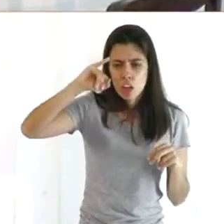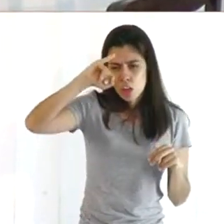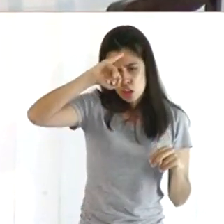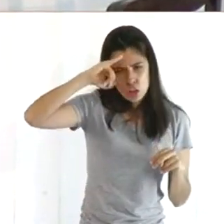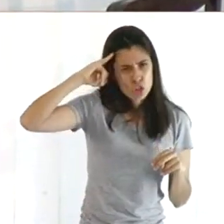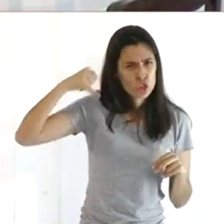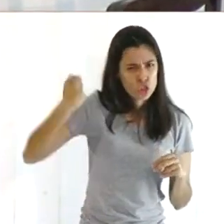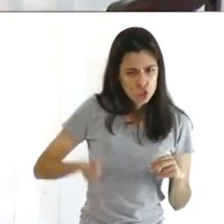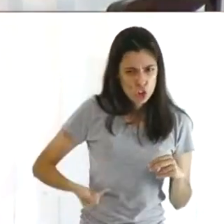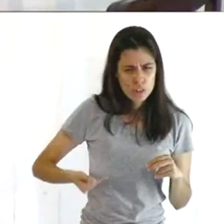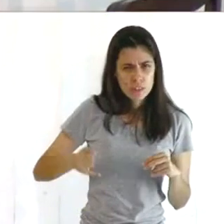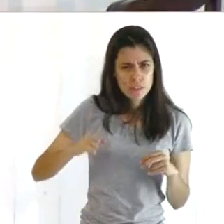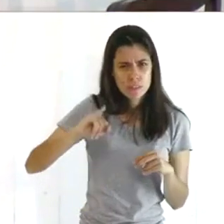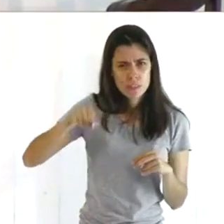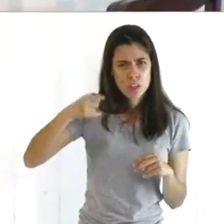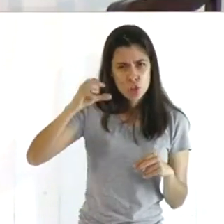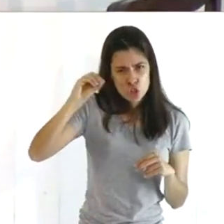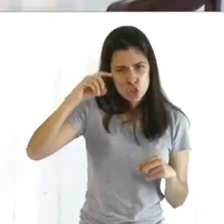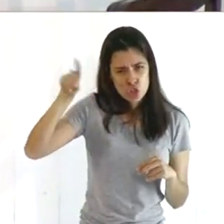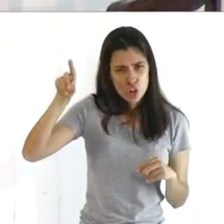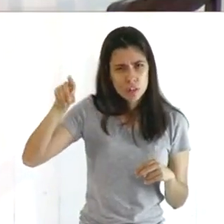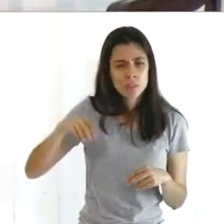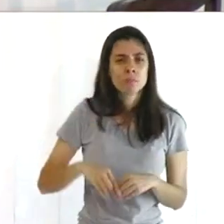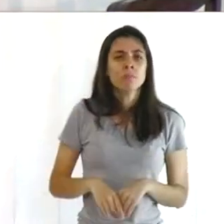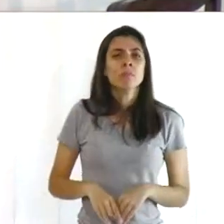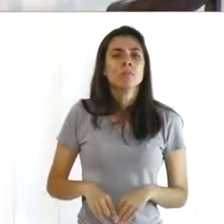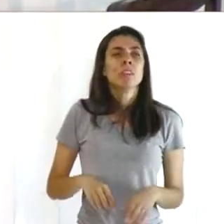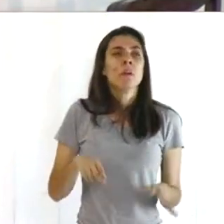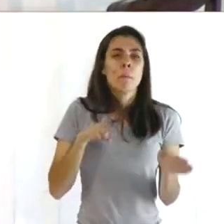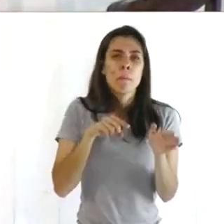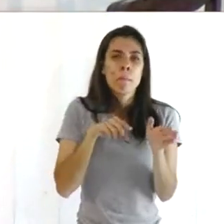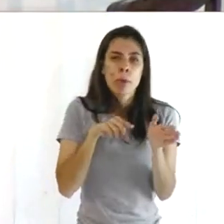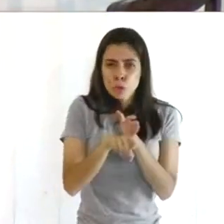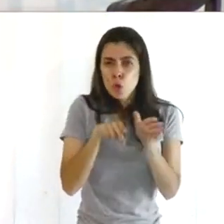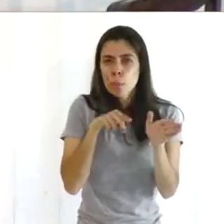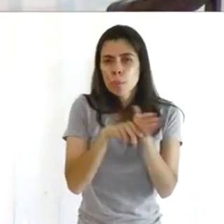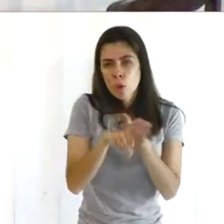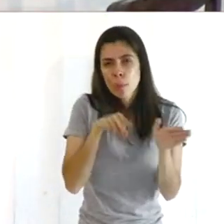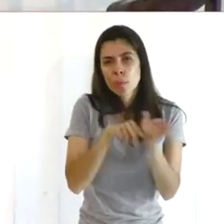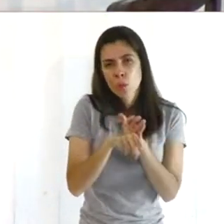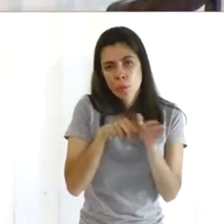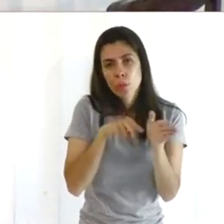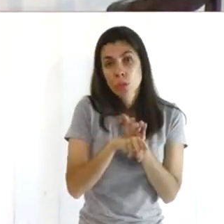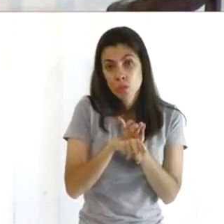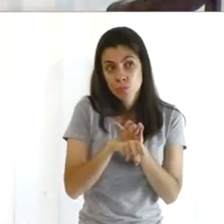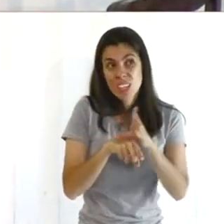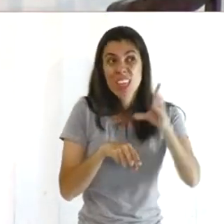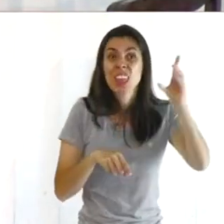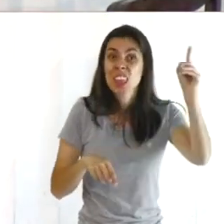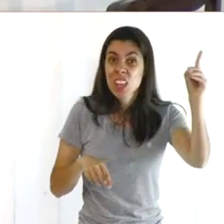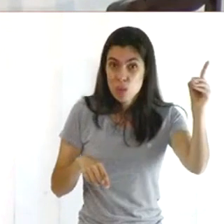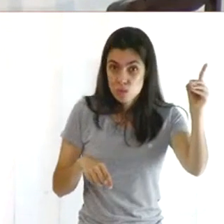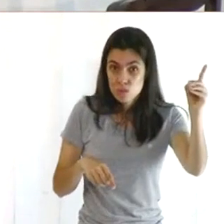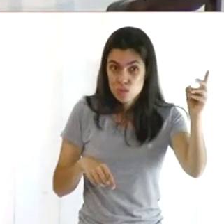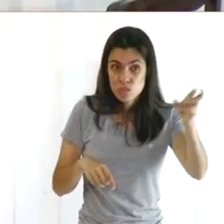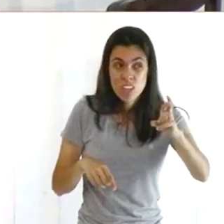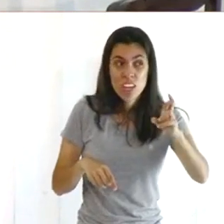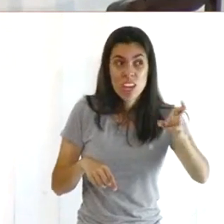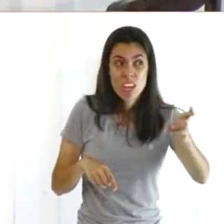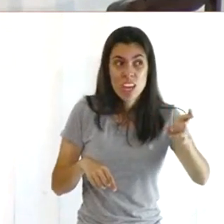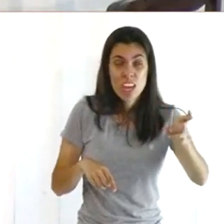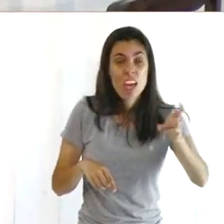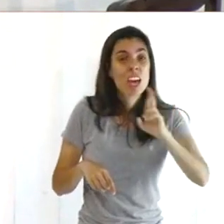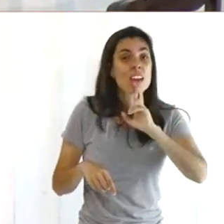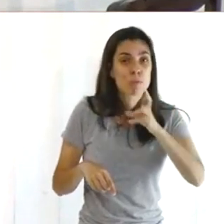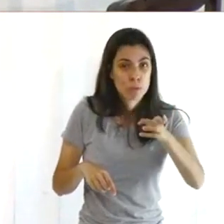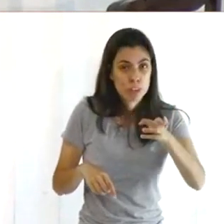Até quando, Senhor? O Senhor vai se esquecer de mim? Era um momento de aflição no coração de Davi,